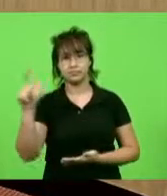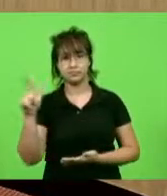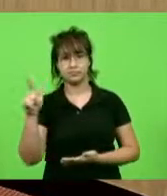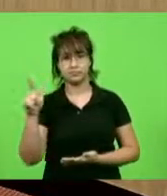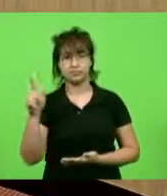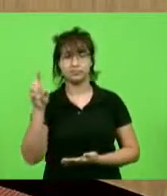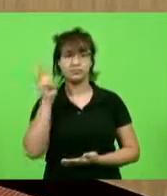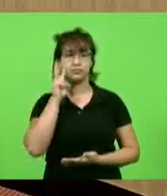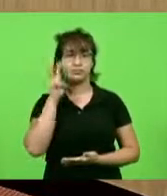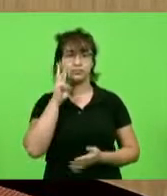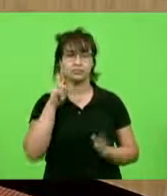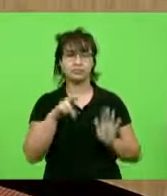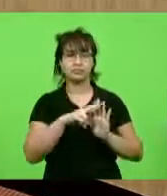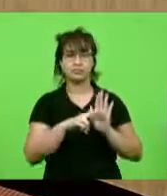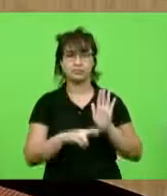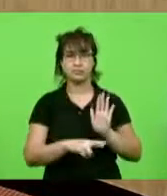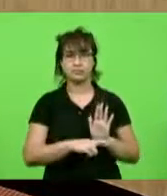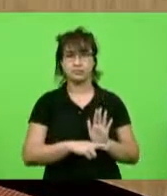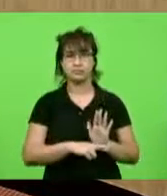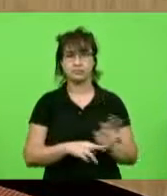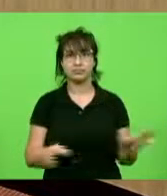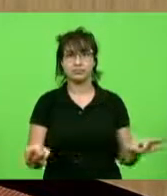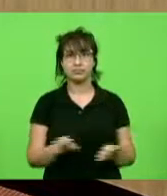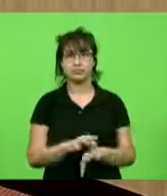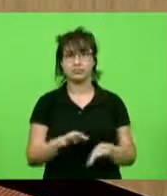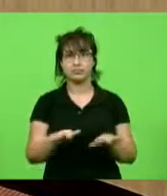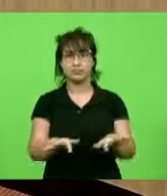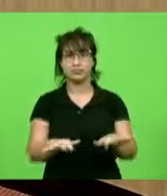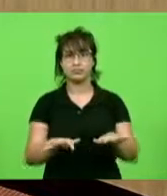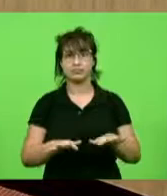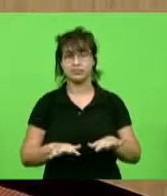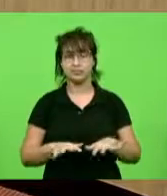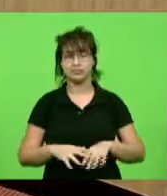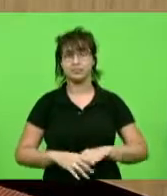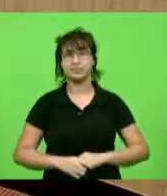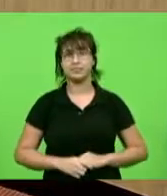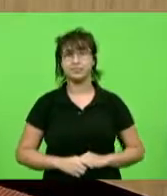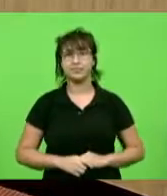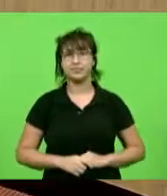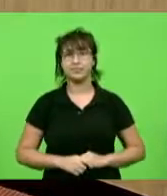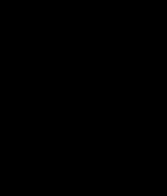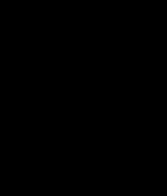para terça-feira no horário regimental. Está encerrada a presente sessão.